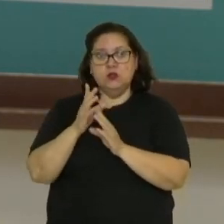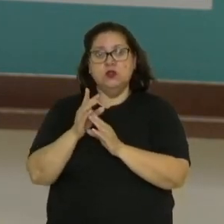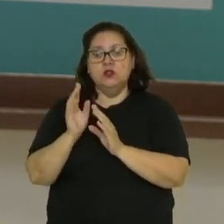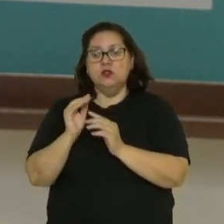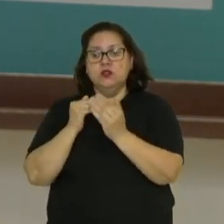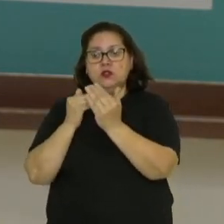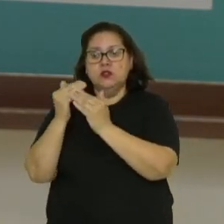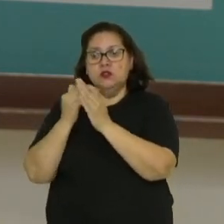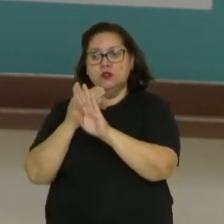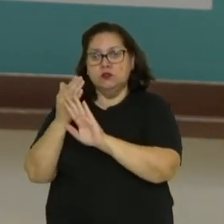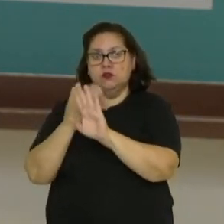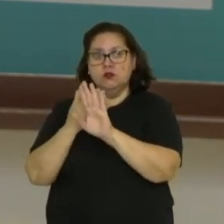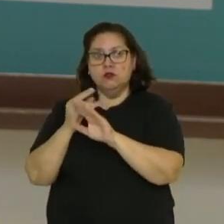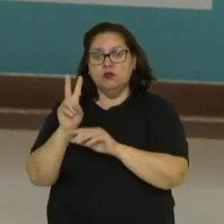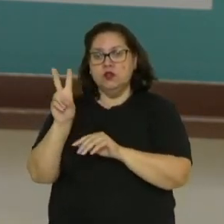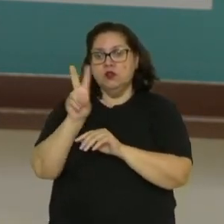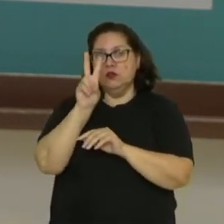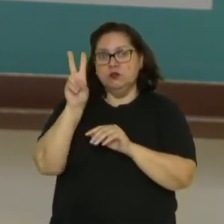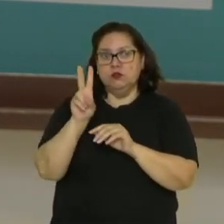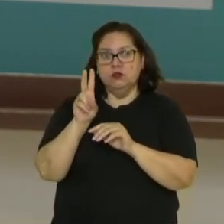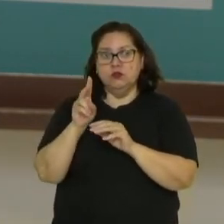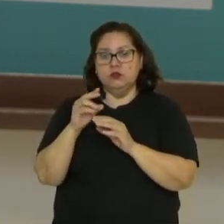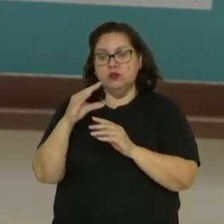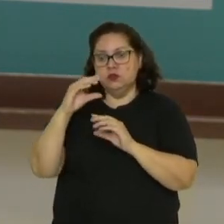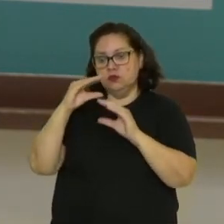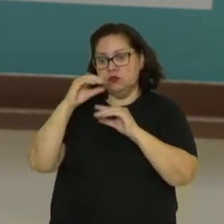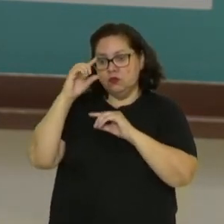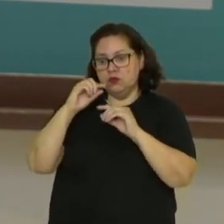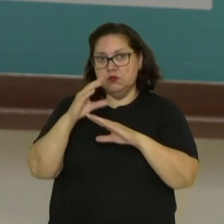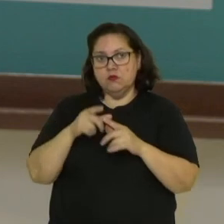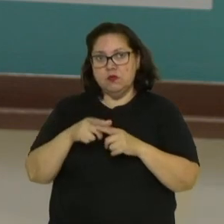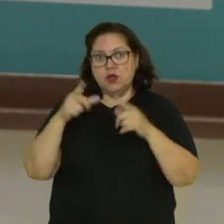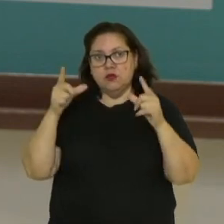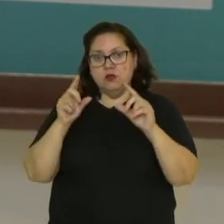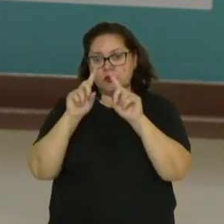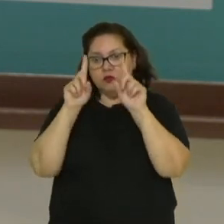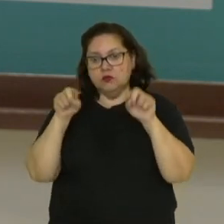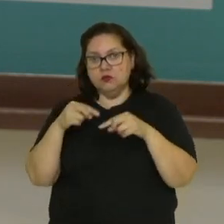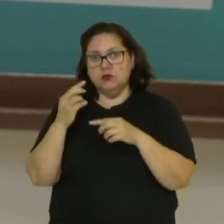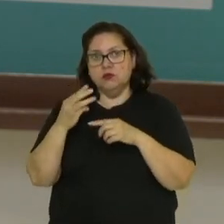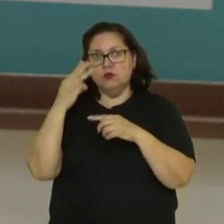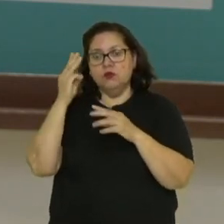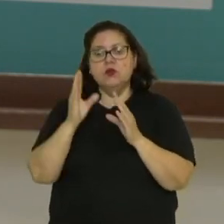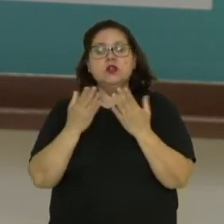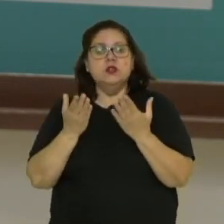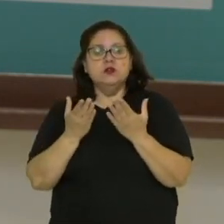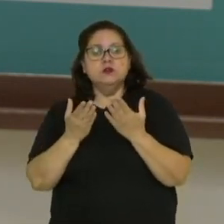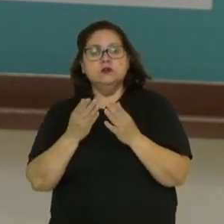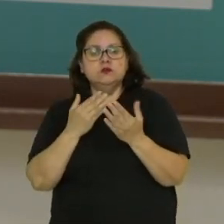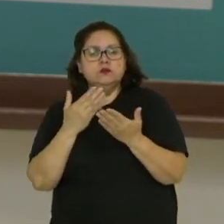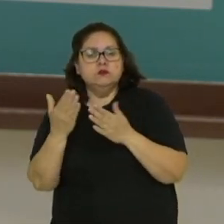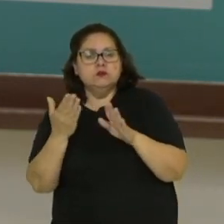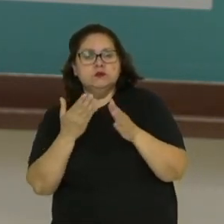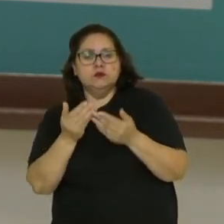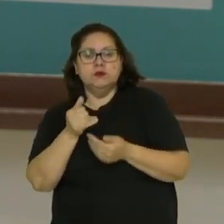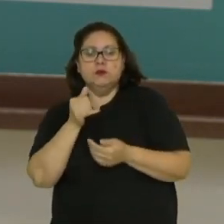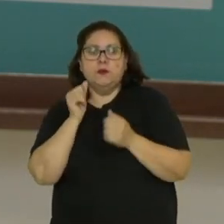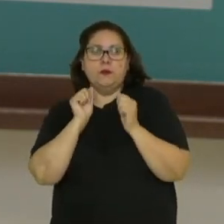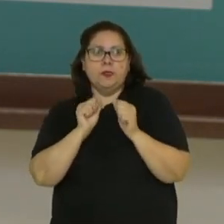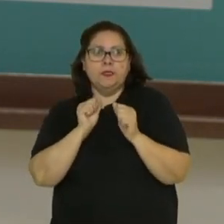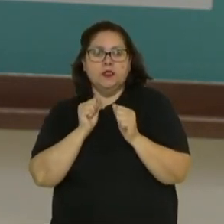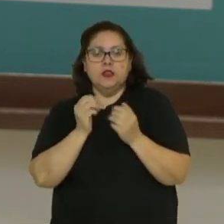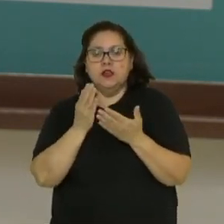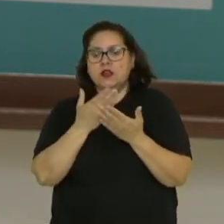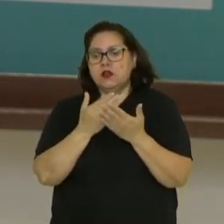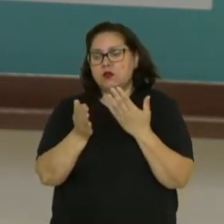em relação ao volume do cone maior ao cubo. Essa relação nos permite calcular